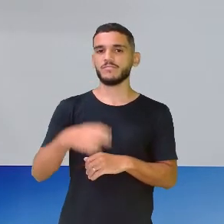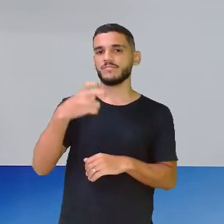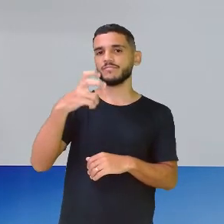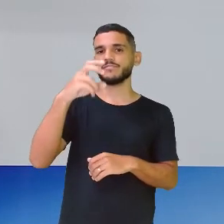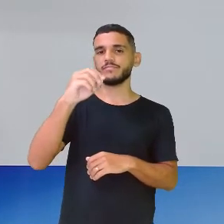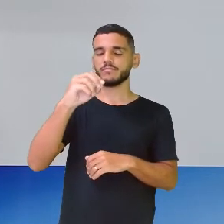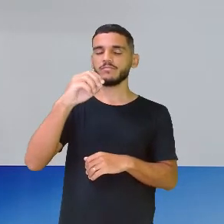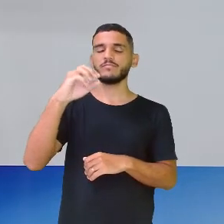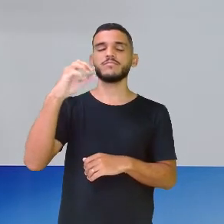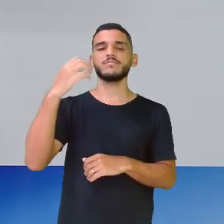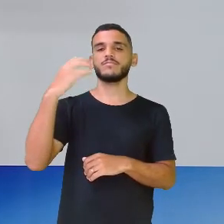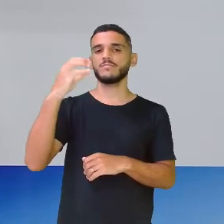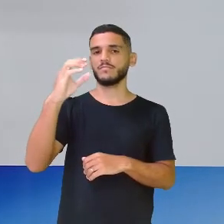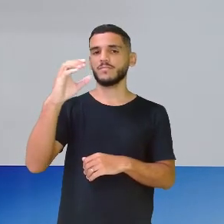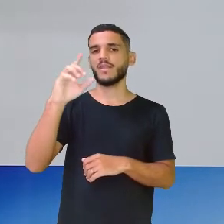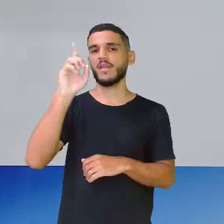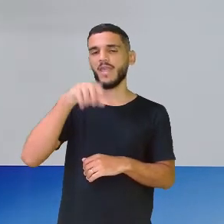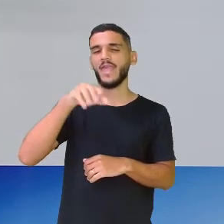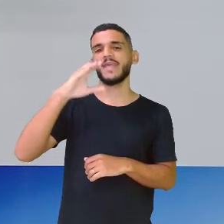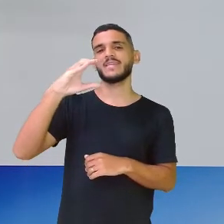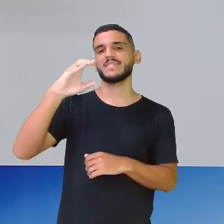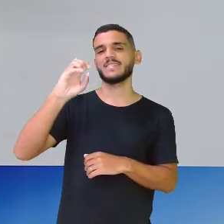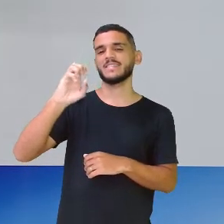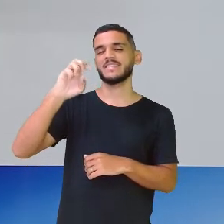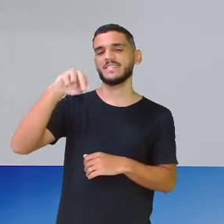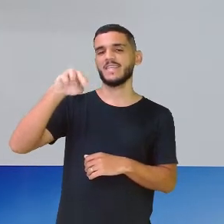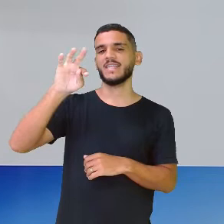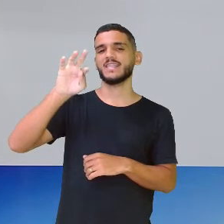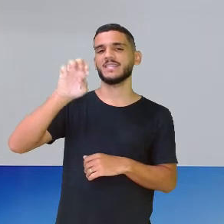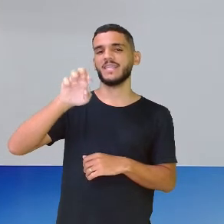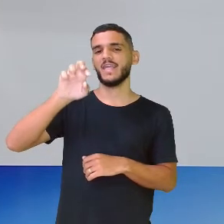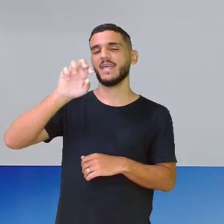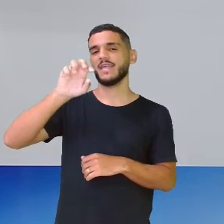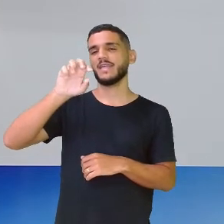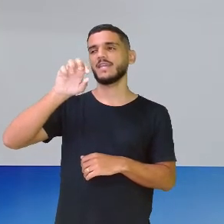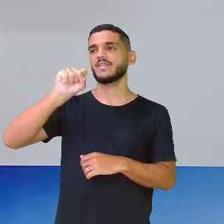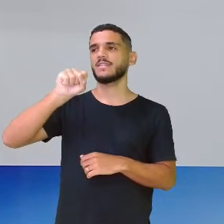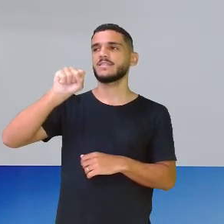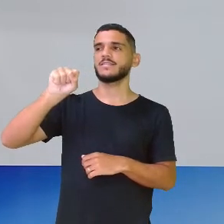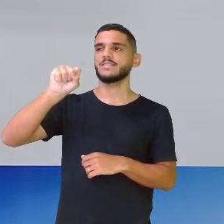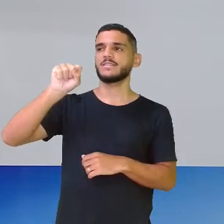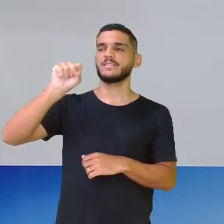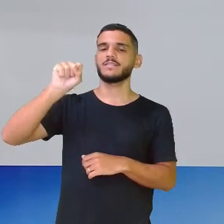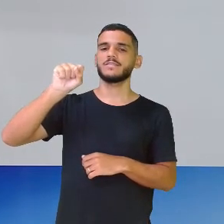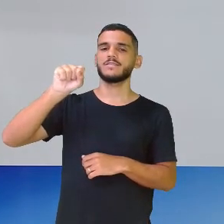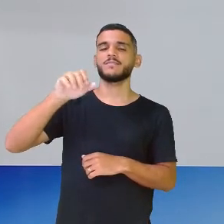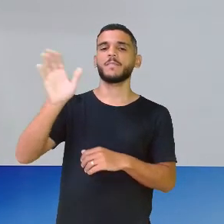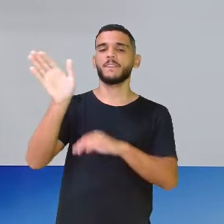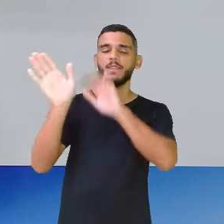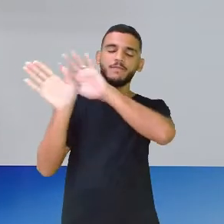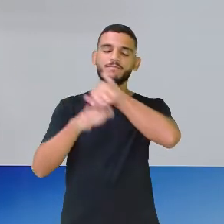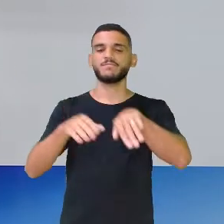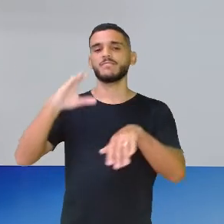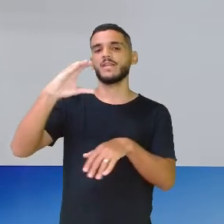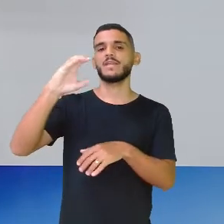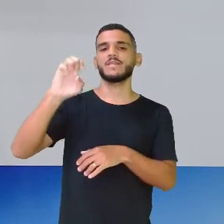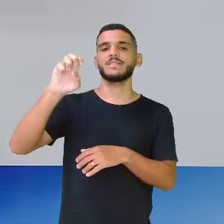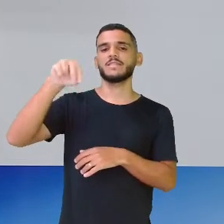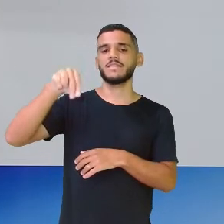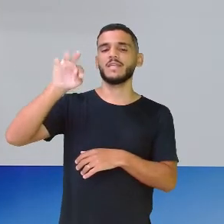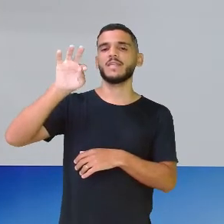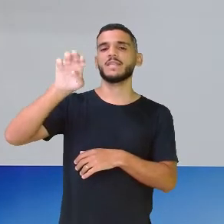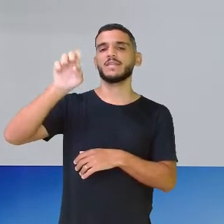não é centésimo não, mas 5 centavos é. Então, o nosso dinheiro, o nosso